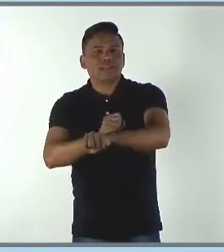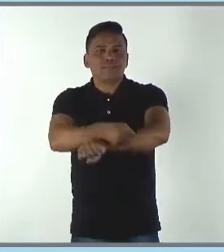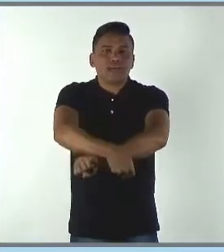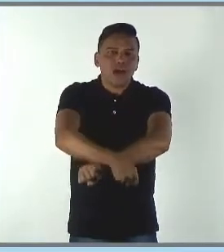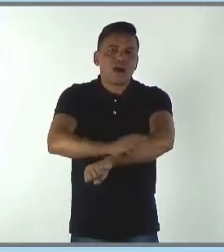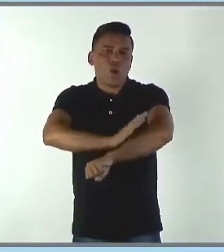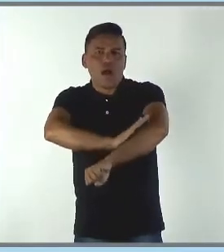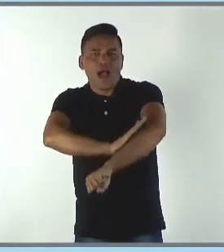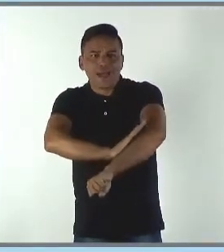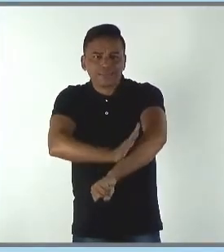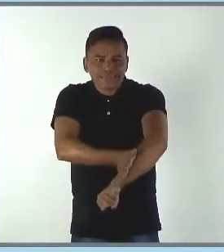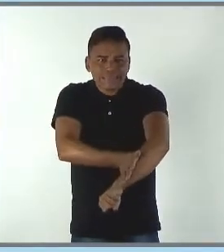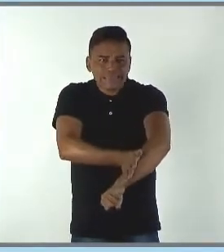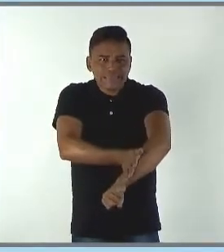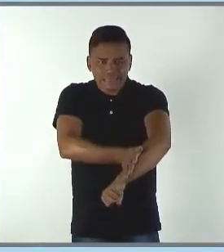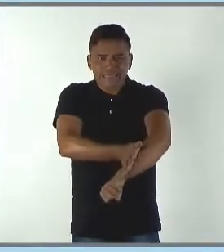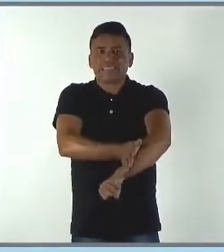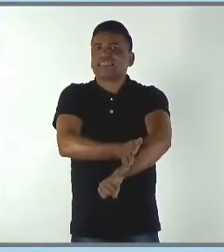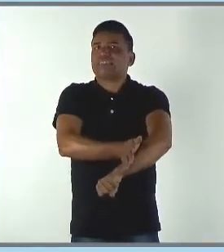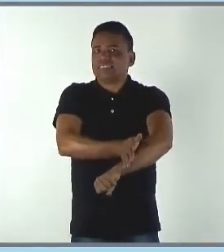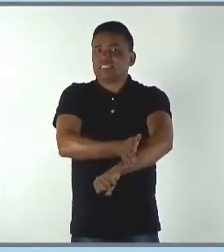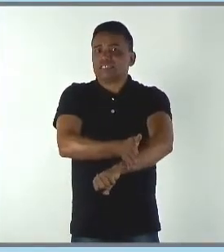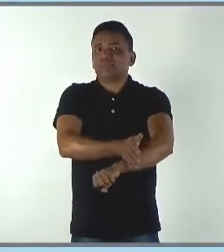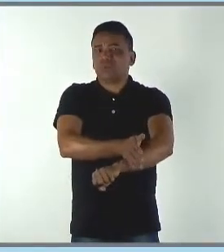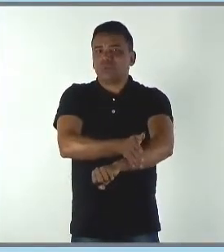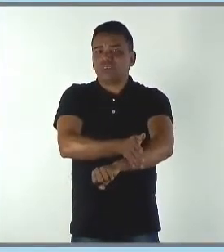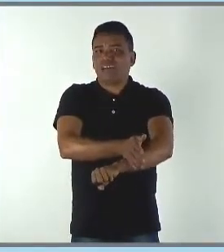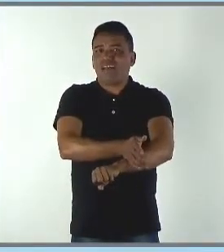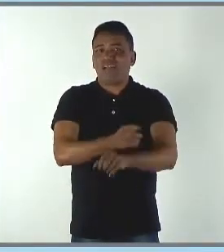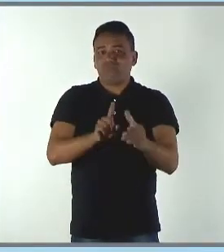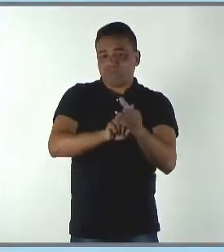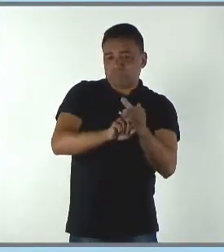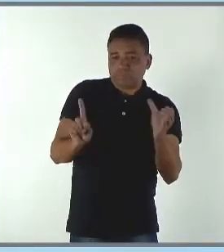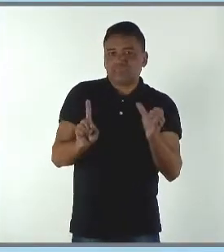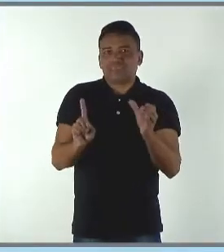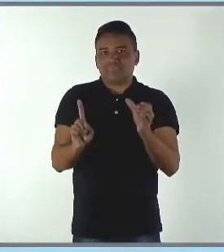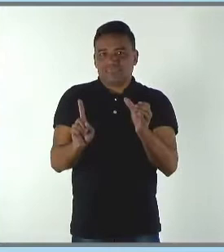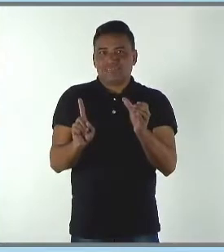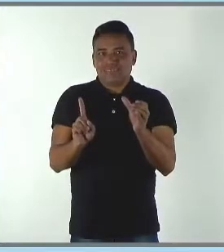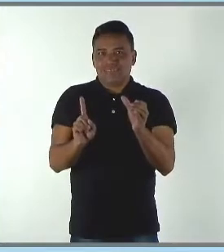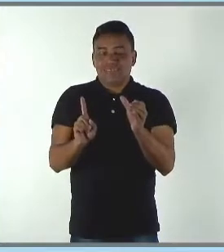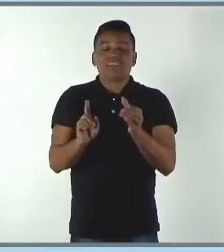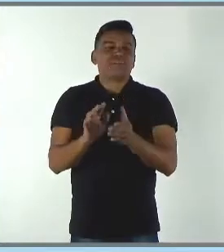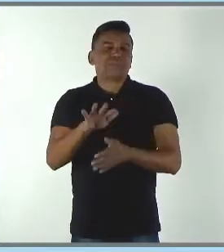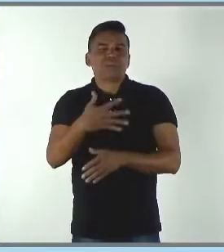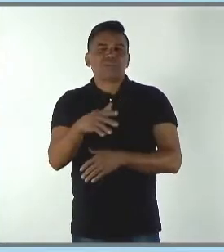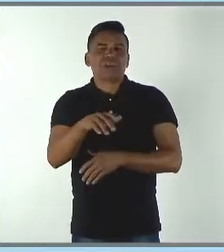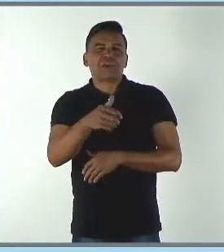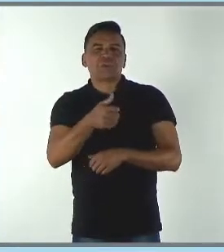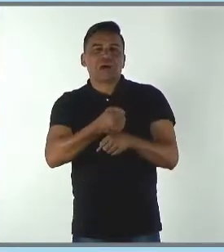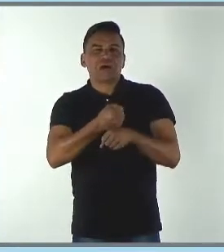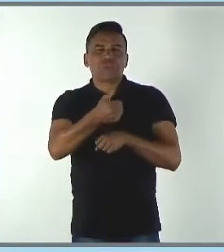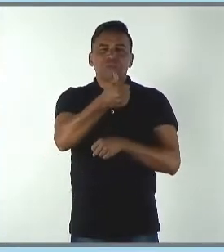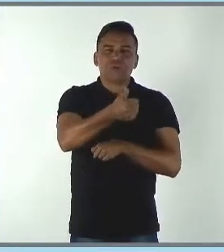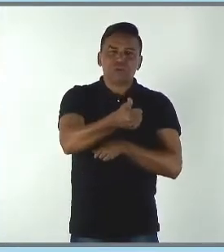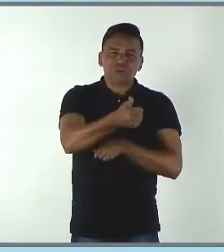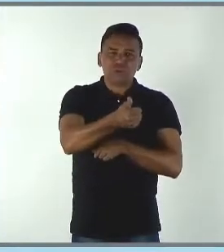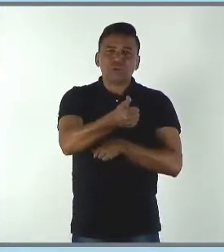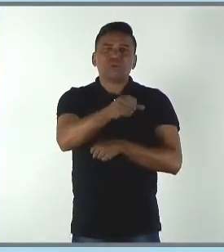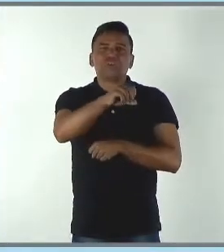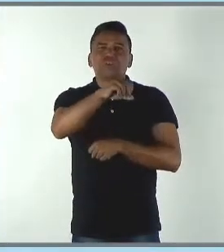denúncia de todo esse universo de exclusão na sociedade brasileira. Isso por volta aí de 1875,